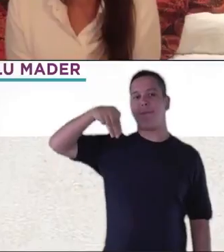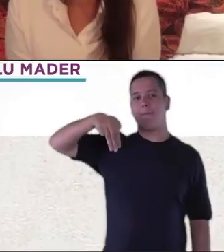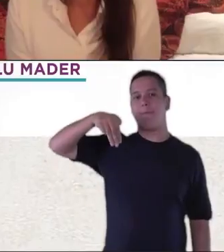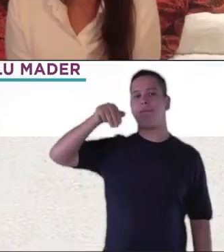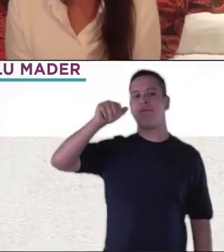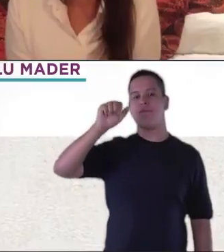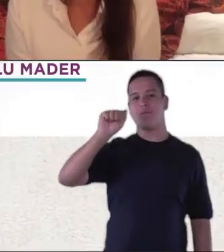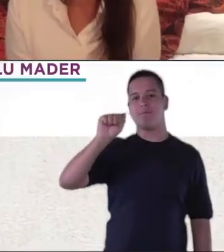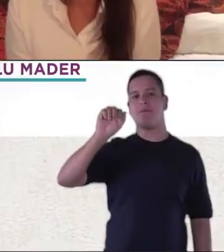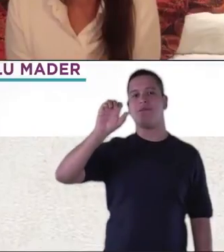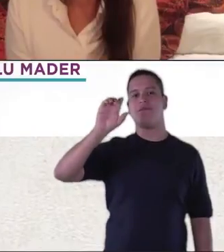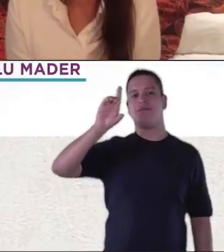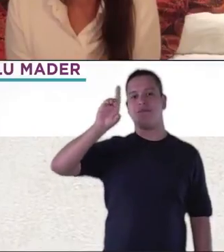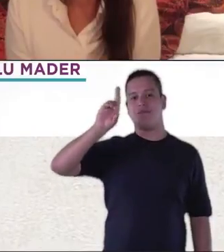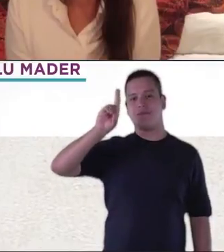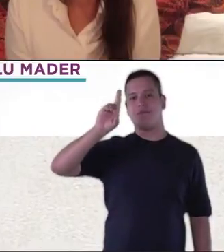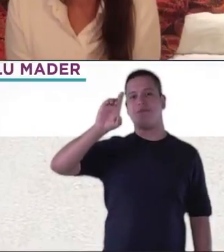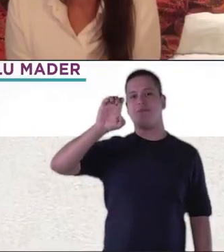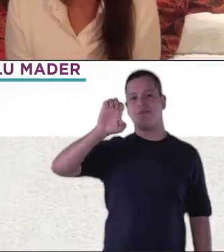da datilologia.